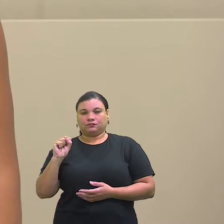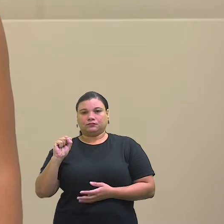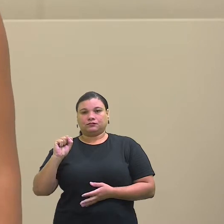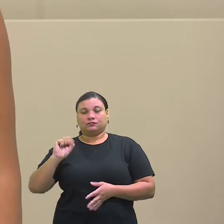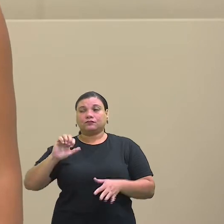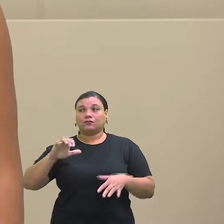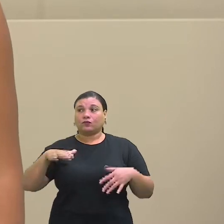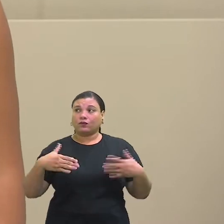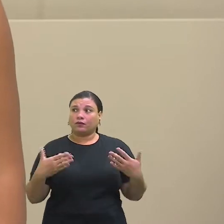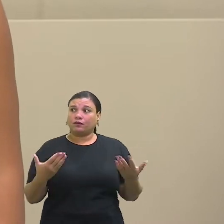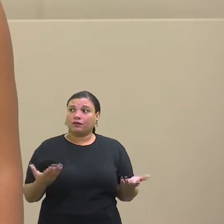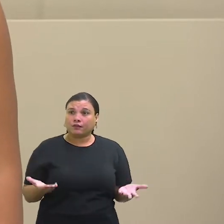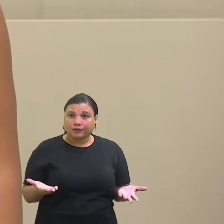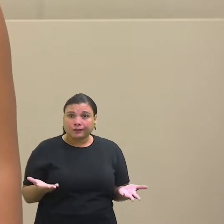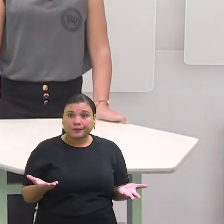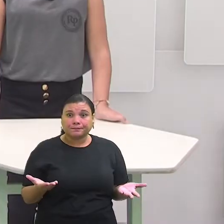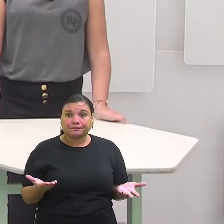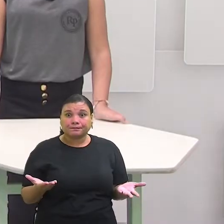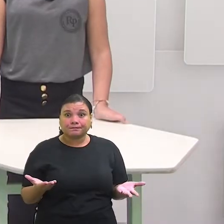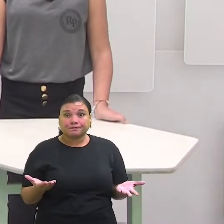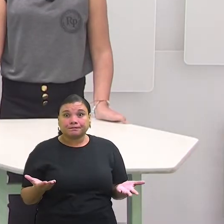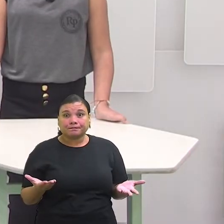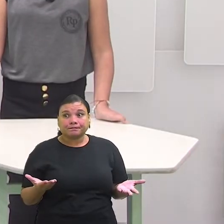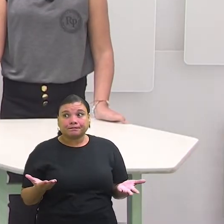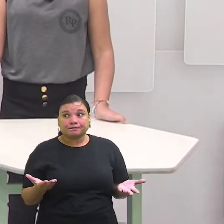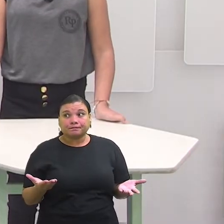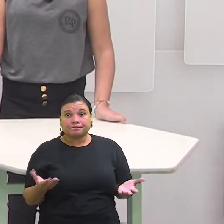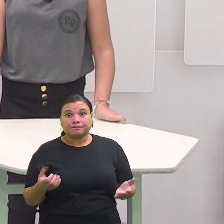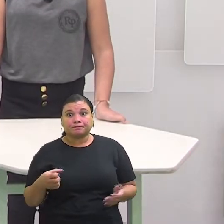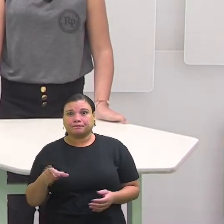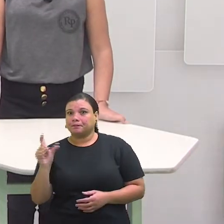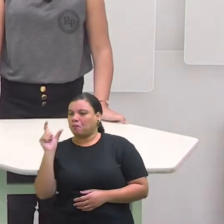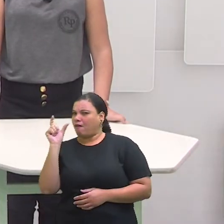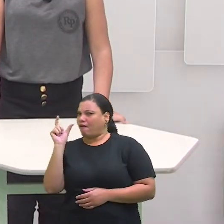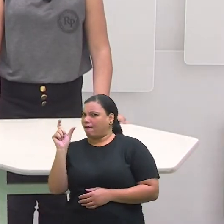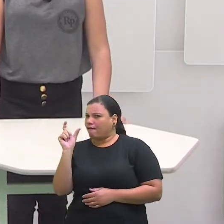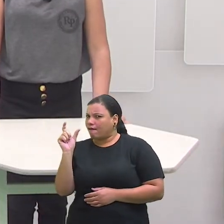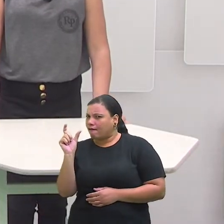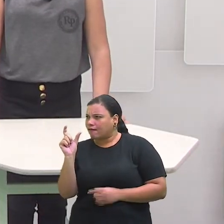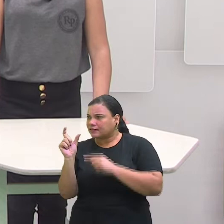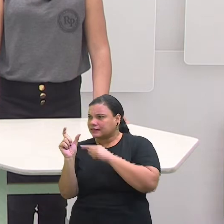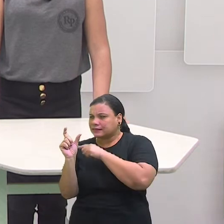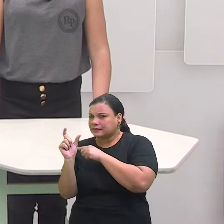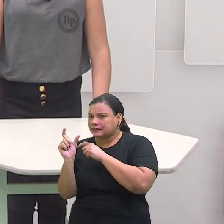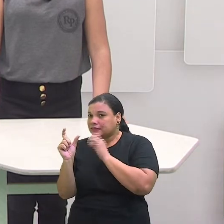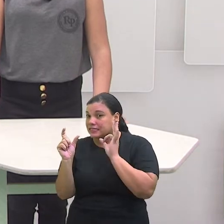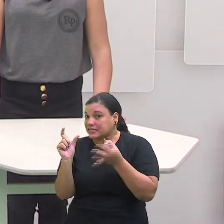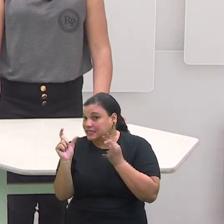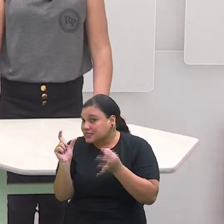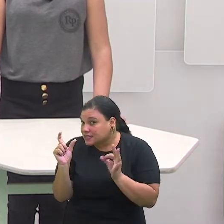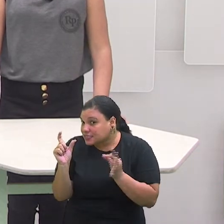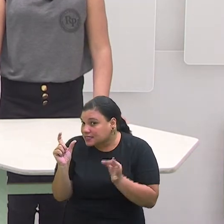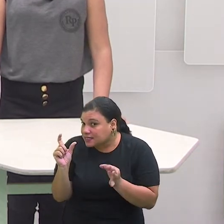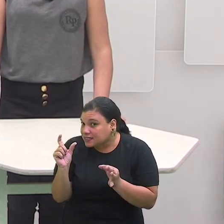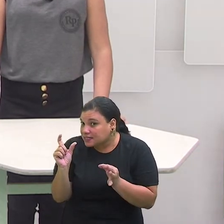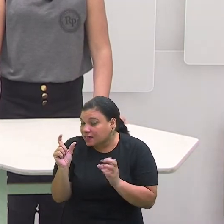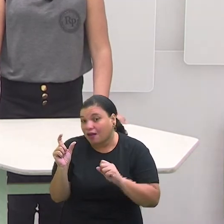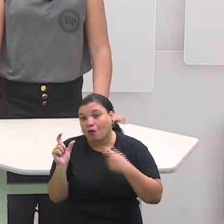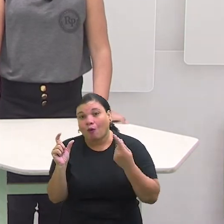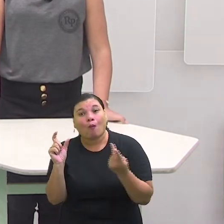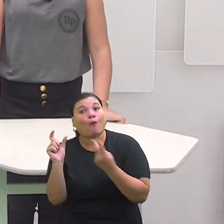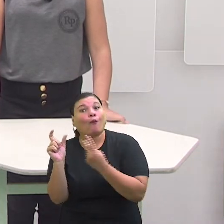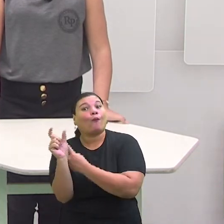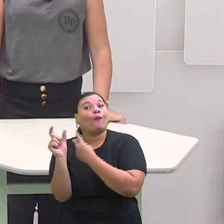certeza? E será que ela acertou esta palavra?